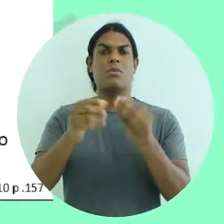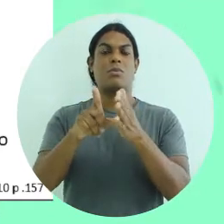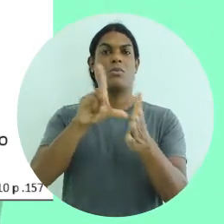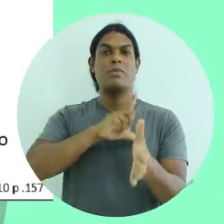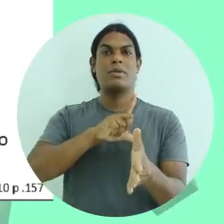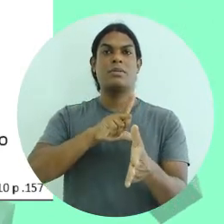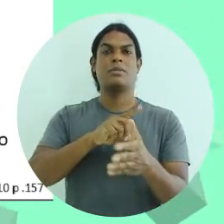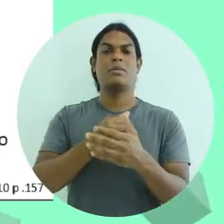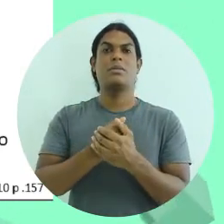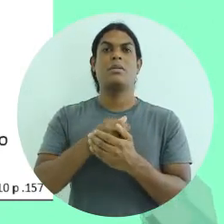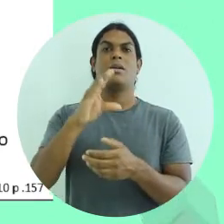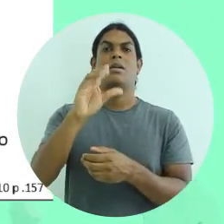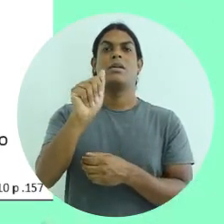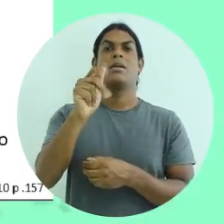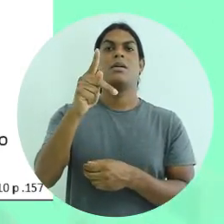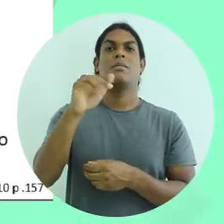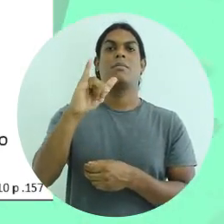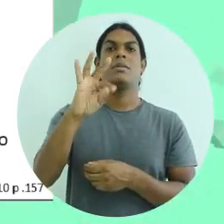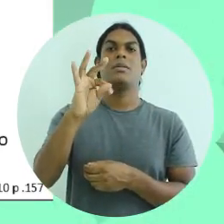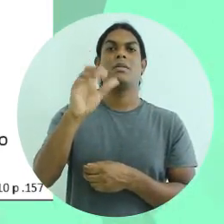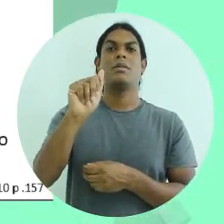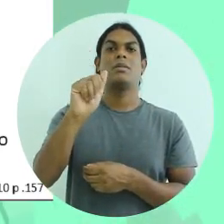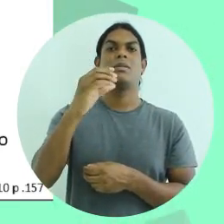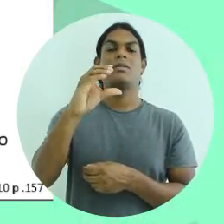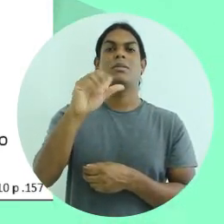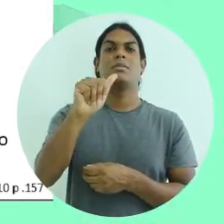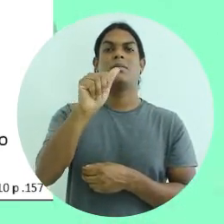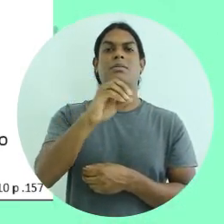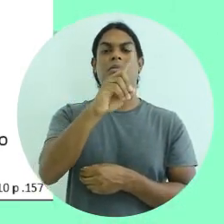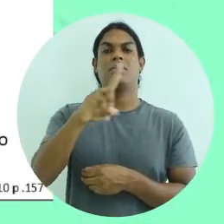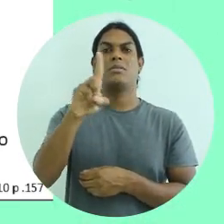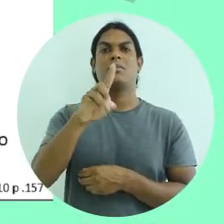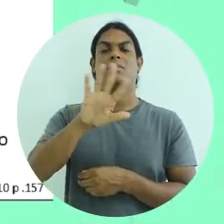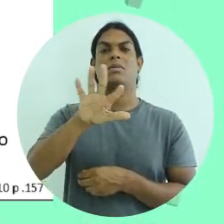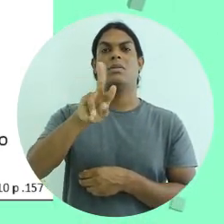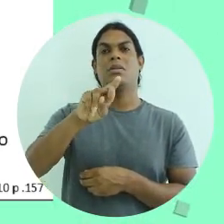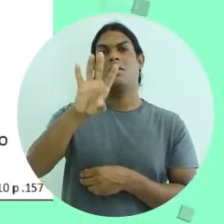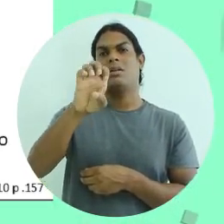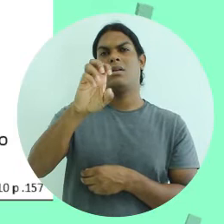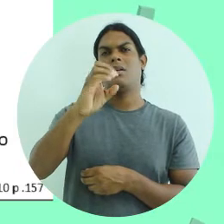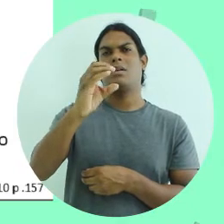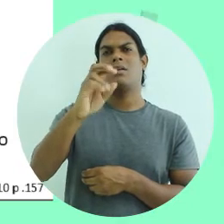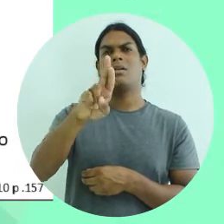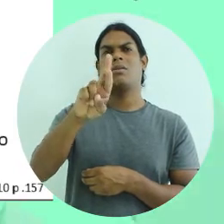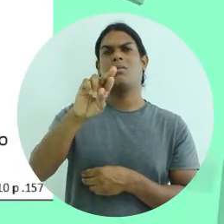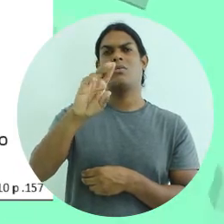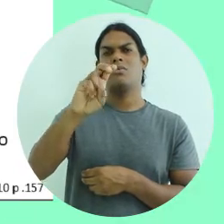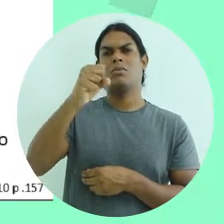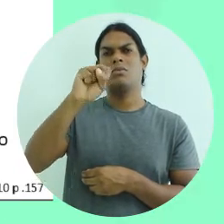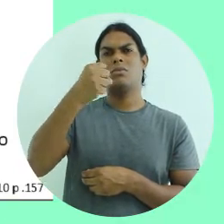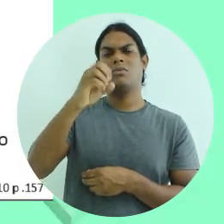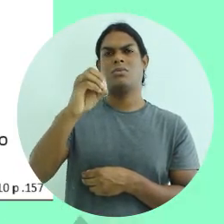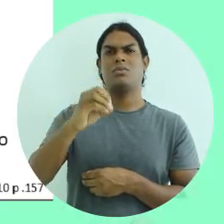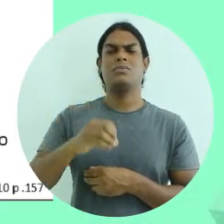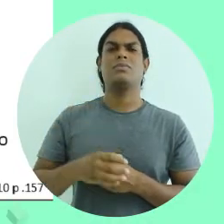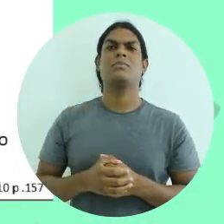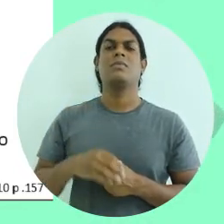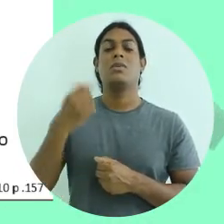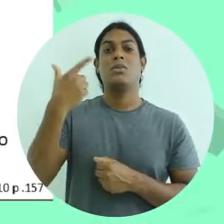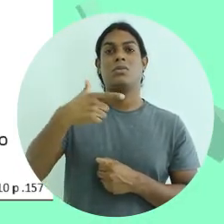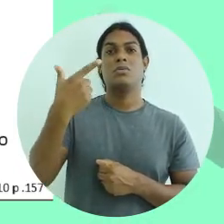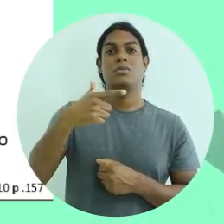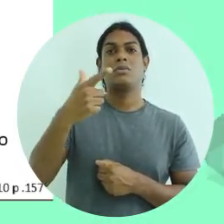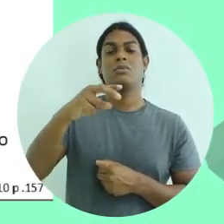ACC, é a captação de recursos pelo banco no mercado exterior. Então, esse é o primeiro passo. O segundo passo é